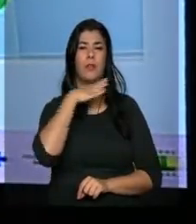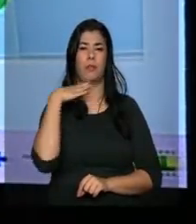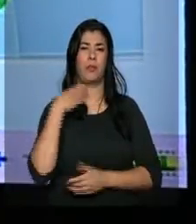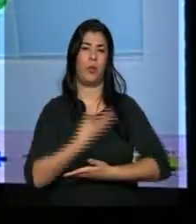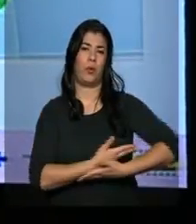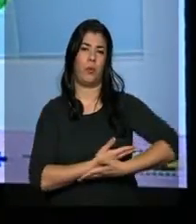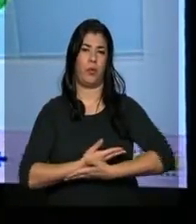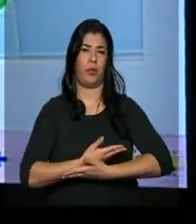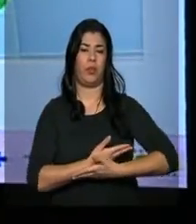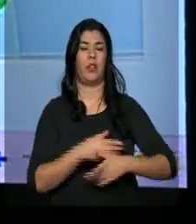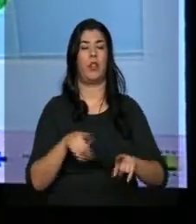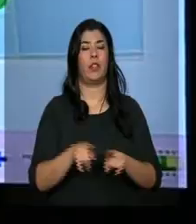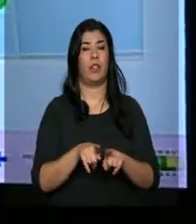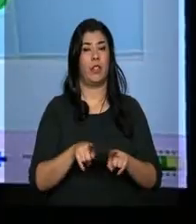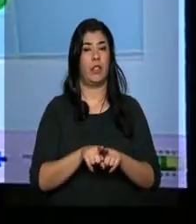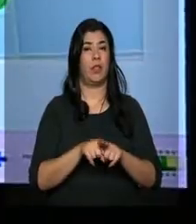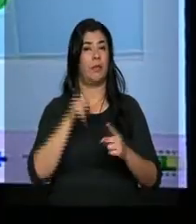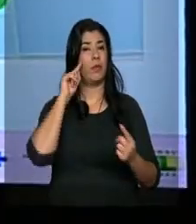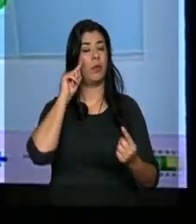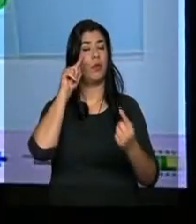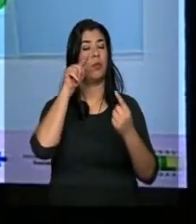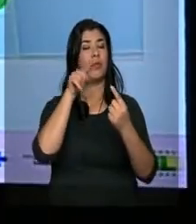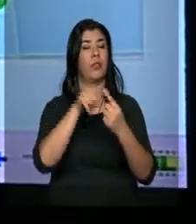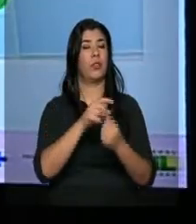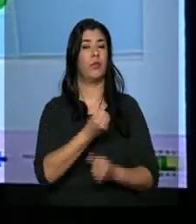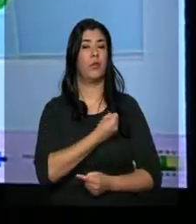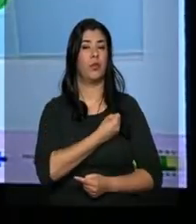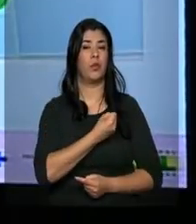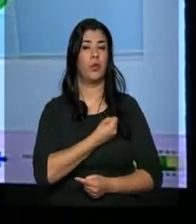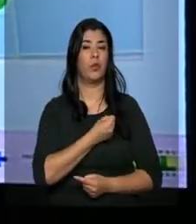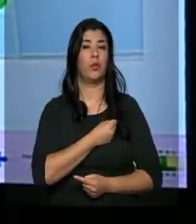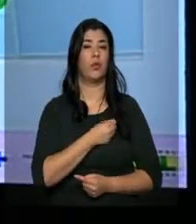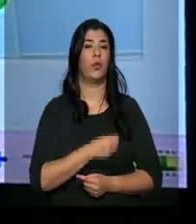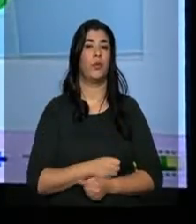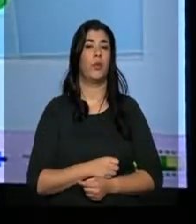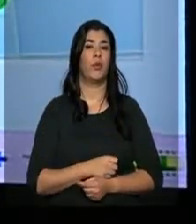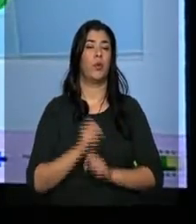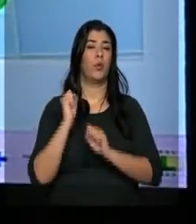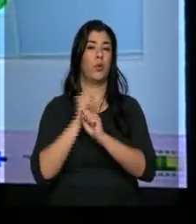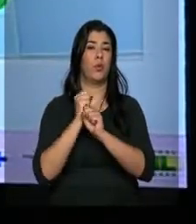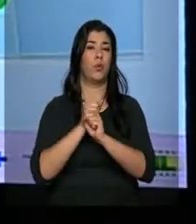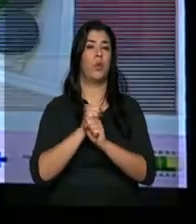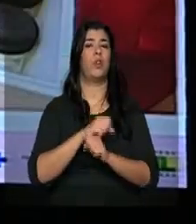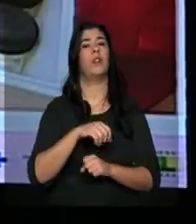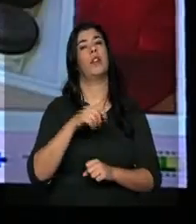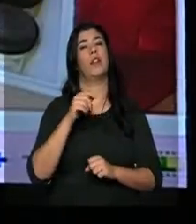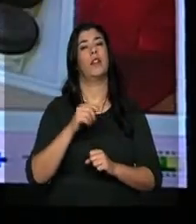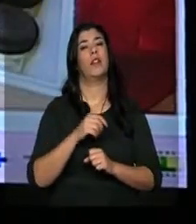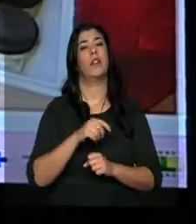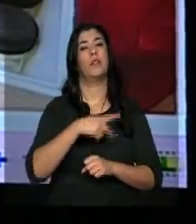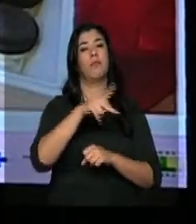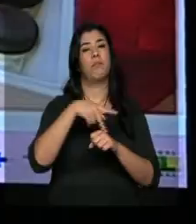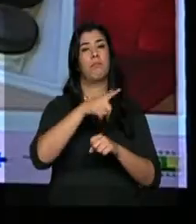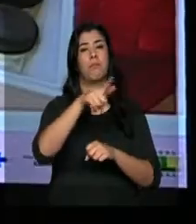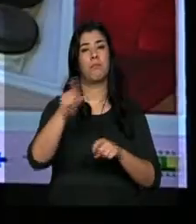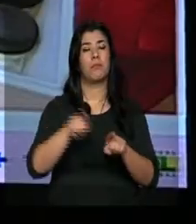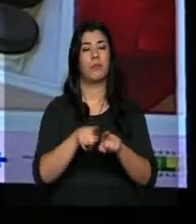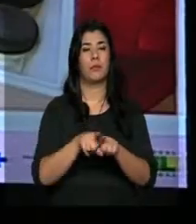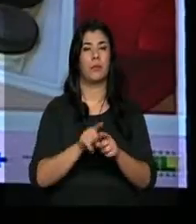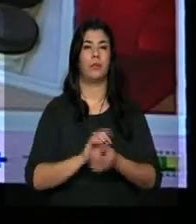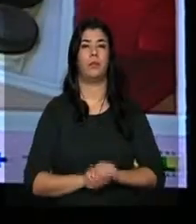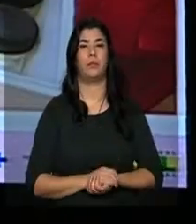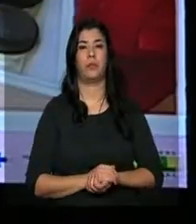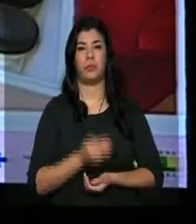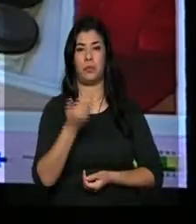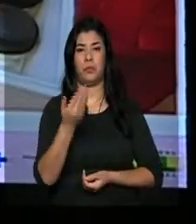para o cumprimento do objetivo do milênio número 4 de redução na mortalidade nos países do mundo. Pode passar o próximo? Em termos de produção